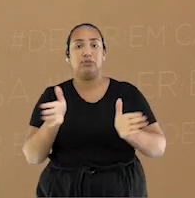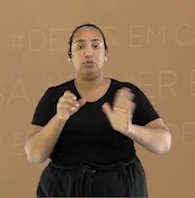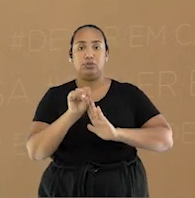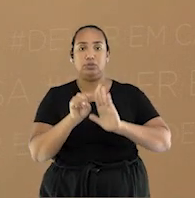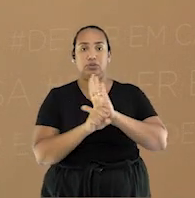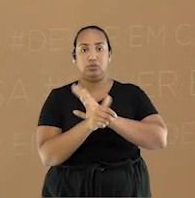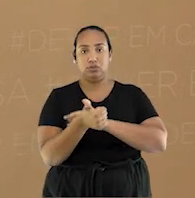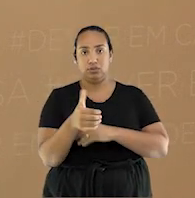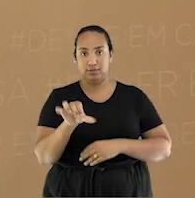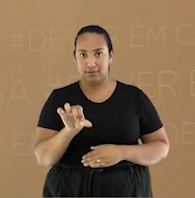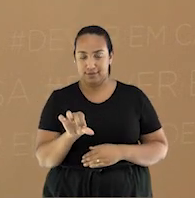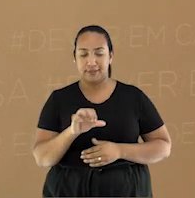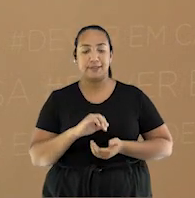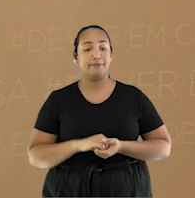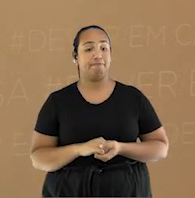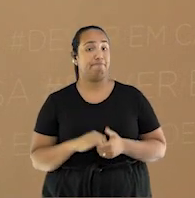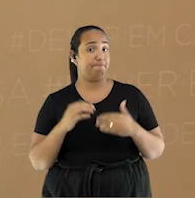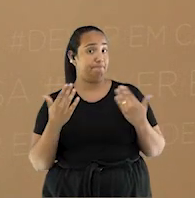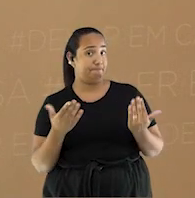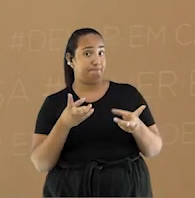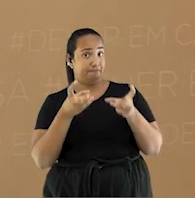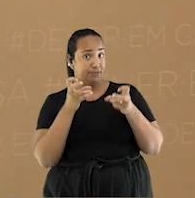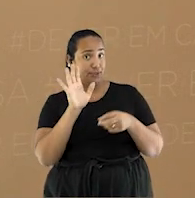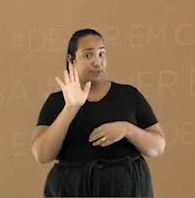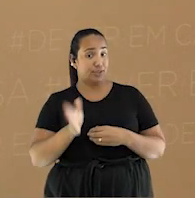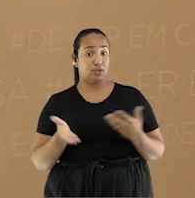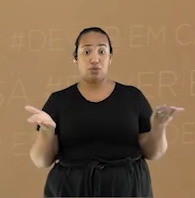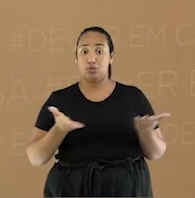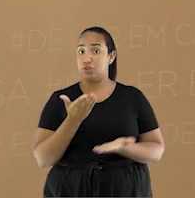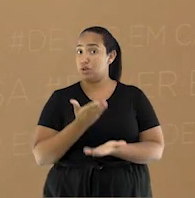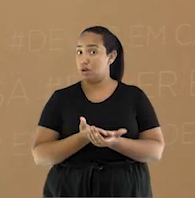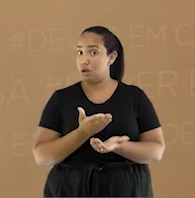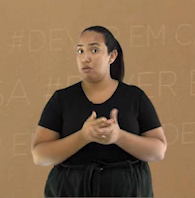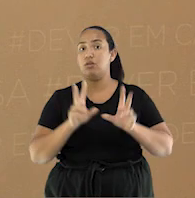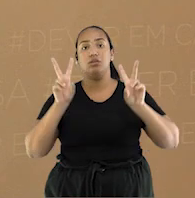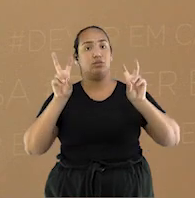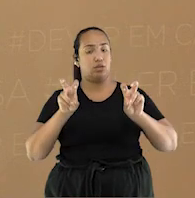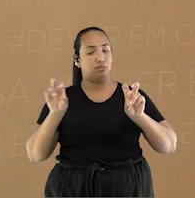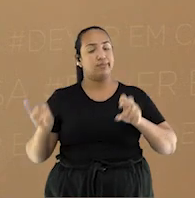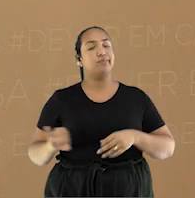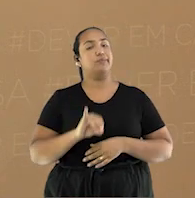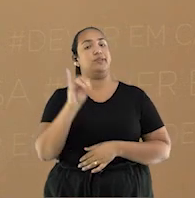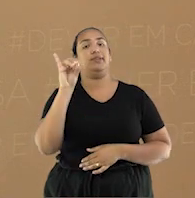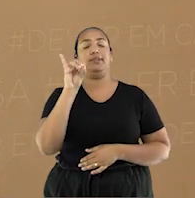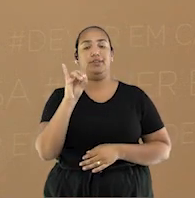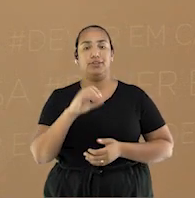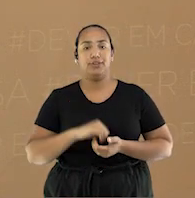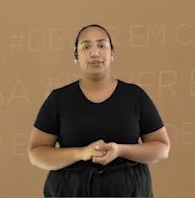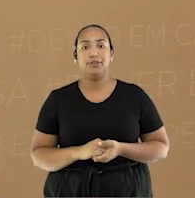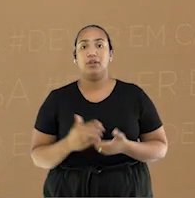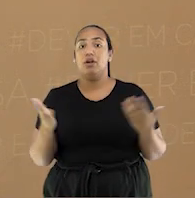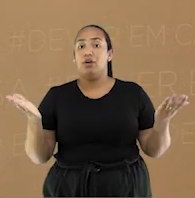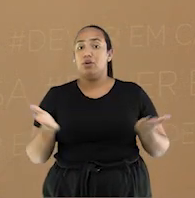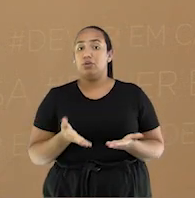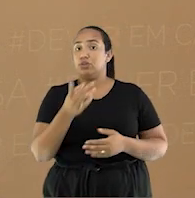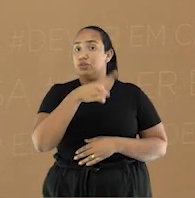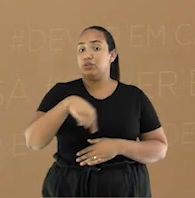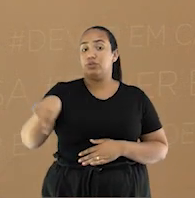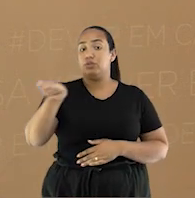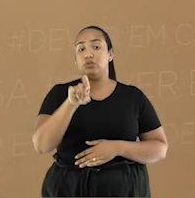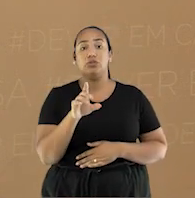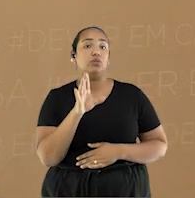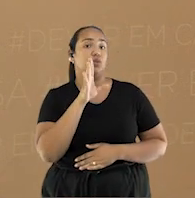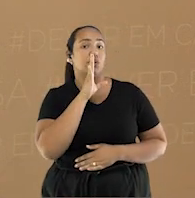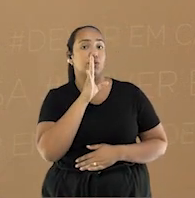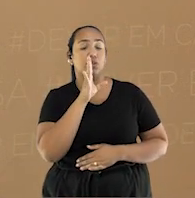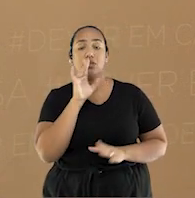já deu para perceber que o tema da nossa aula é muito relevante. Hoje, nós vamos conhecer sobre a